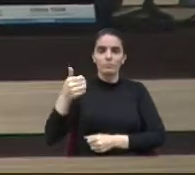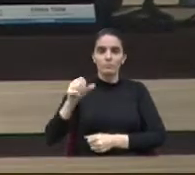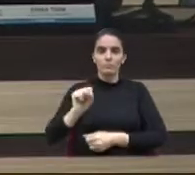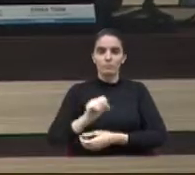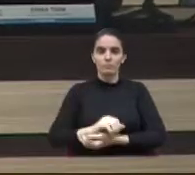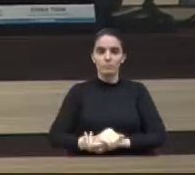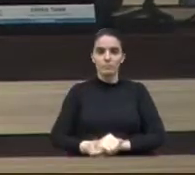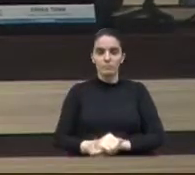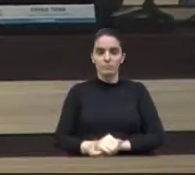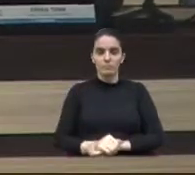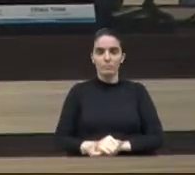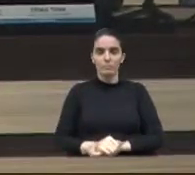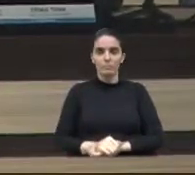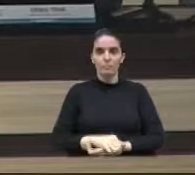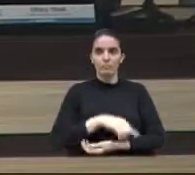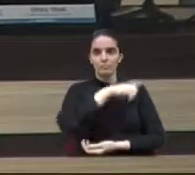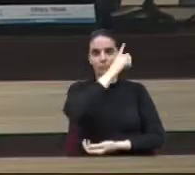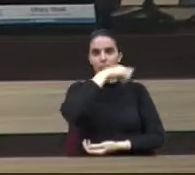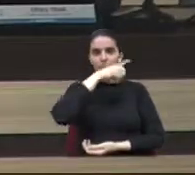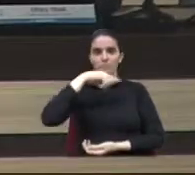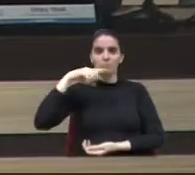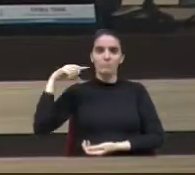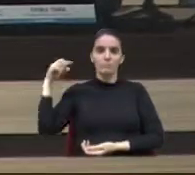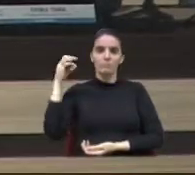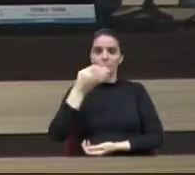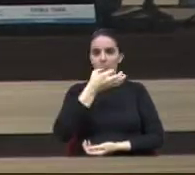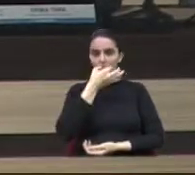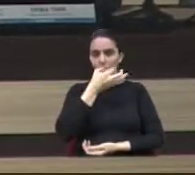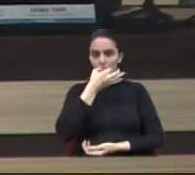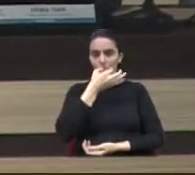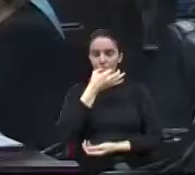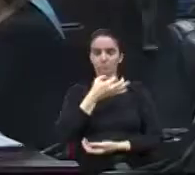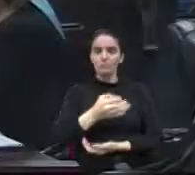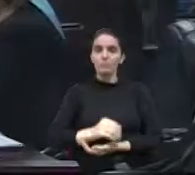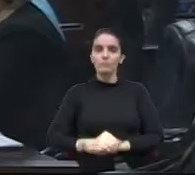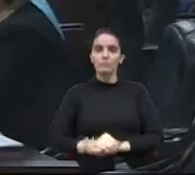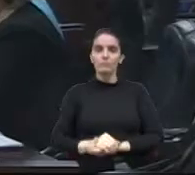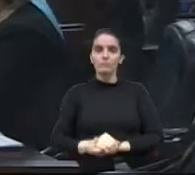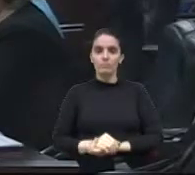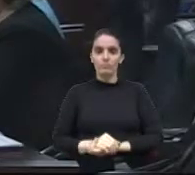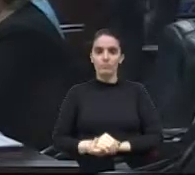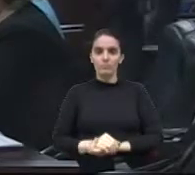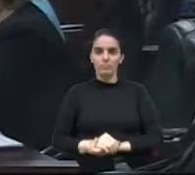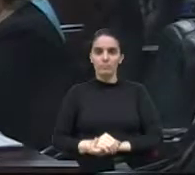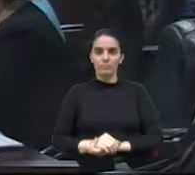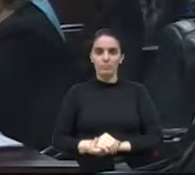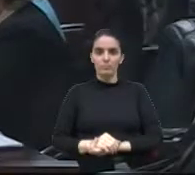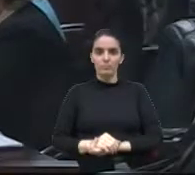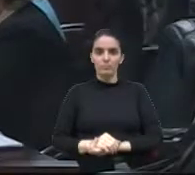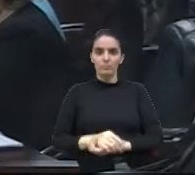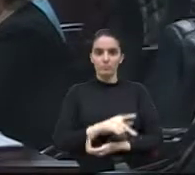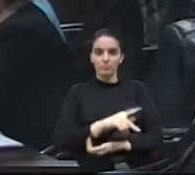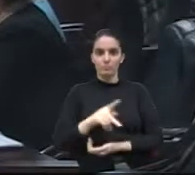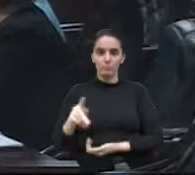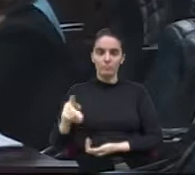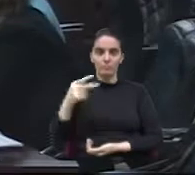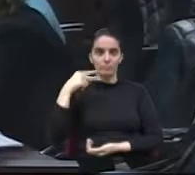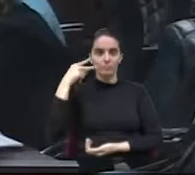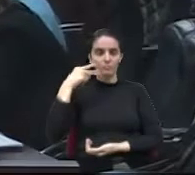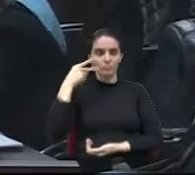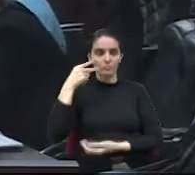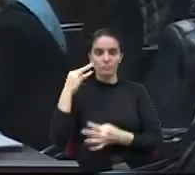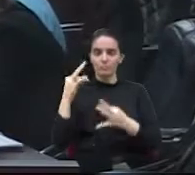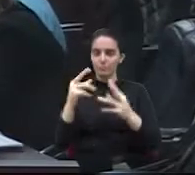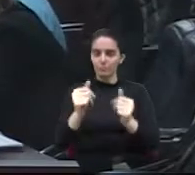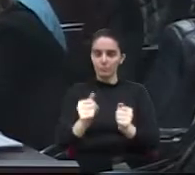22/2018. Eu quero discutir, senhor presidente. Com a palavra, a vereadora proponente, Mayra Costa. Senhor presidente, nobres colegas, a todos